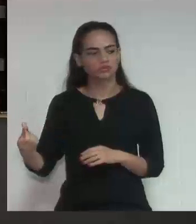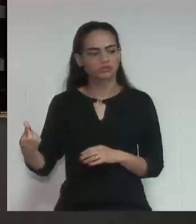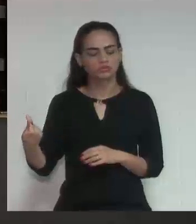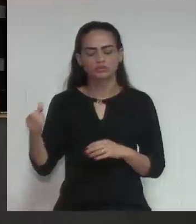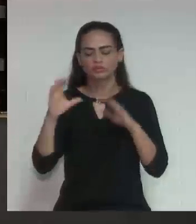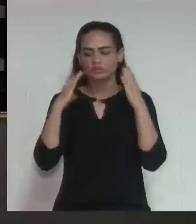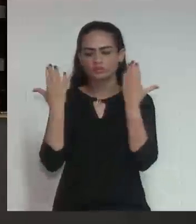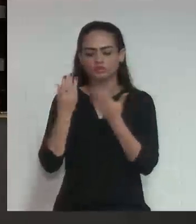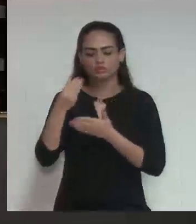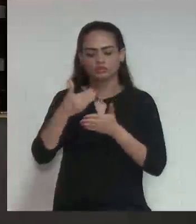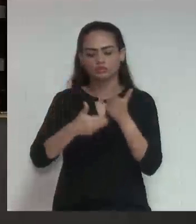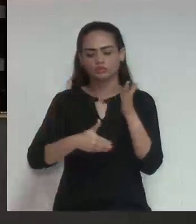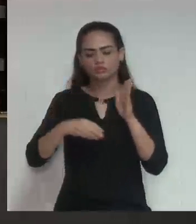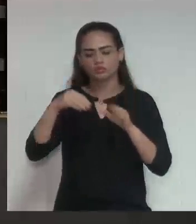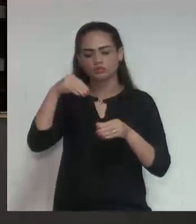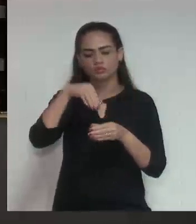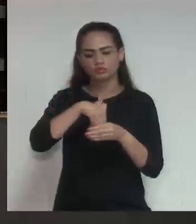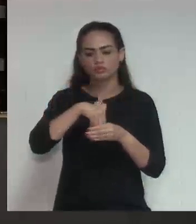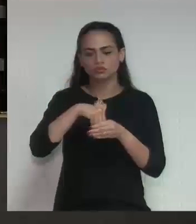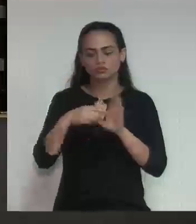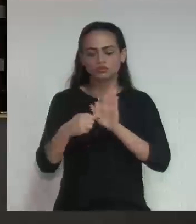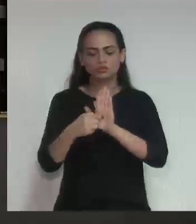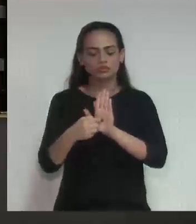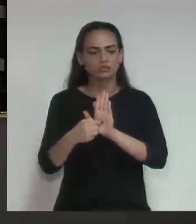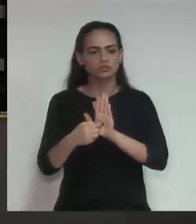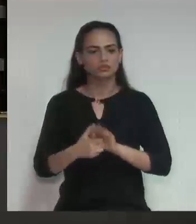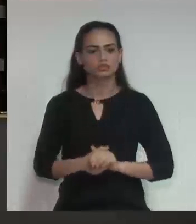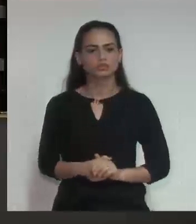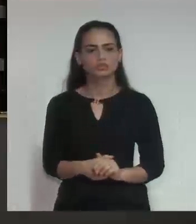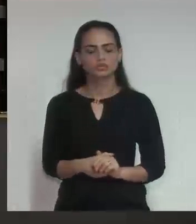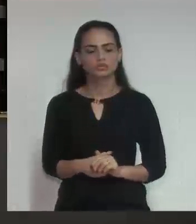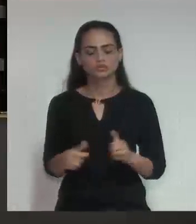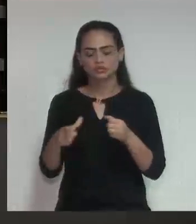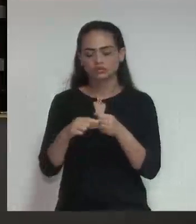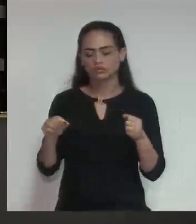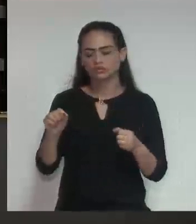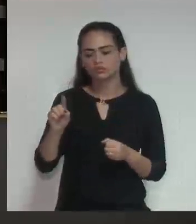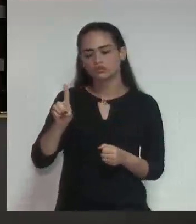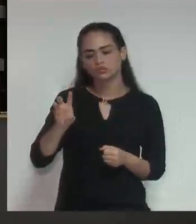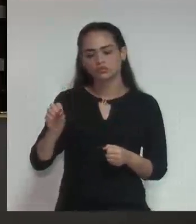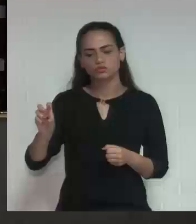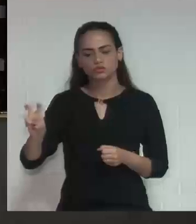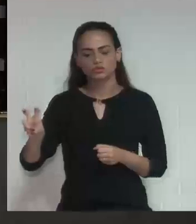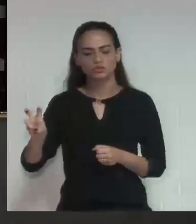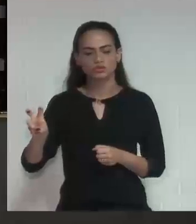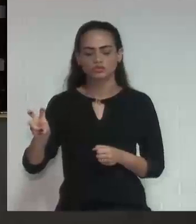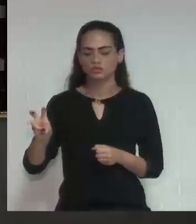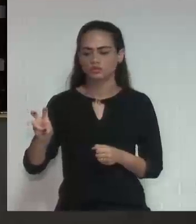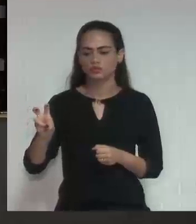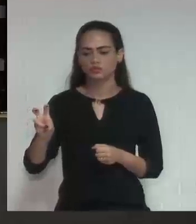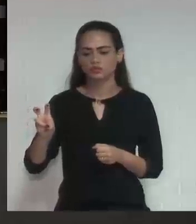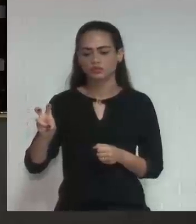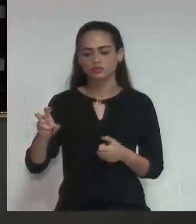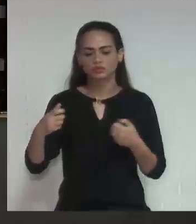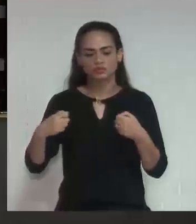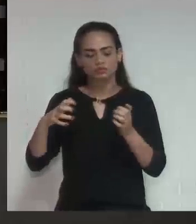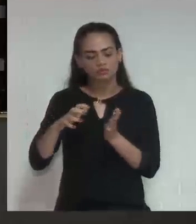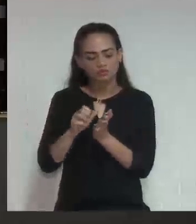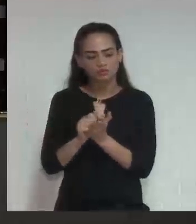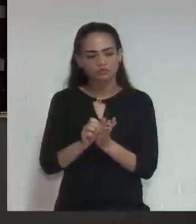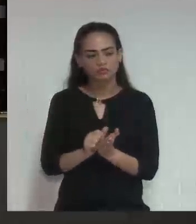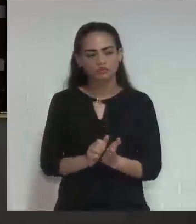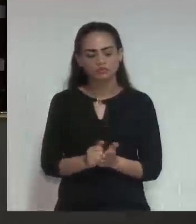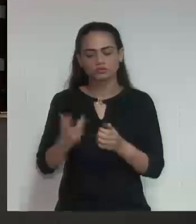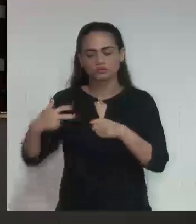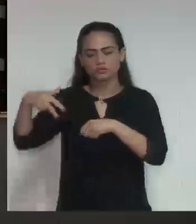Câmara Municipal, a seguinte redação. Artigo 105. Não havendo inscritos ou encerrado o período destinado à tribuna livre,